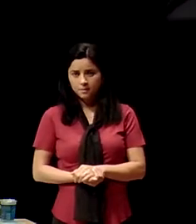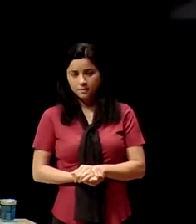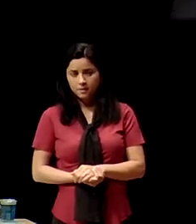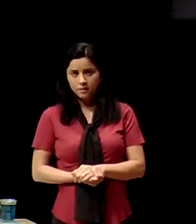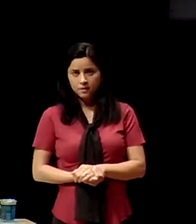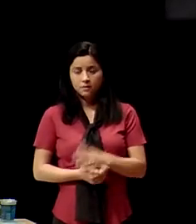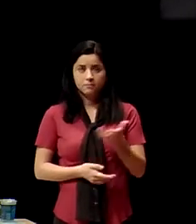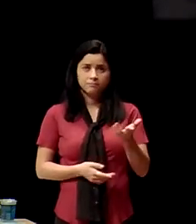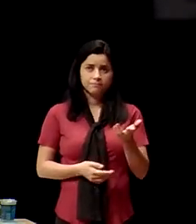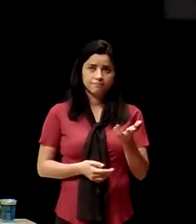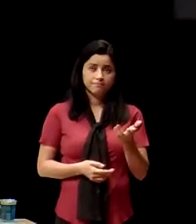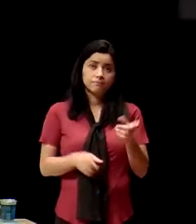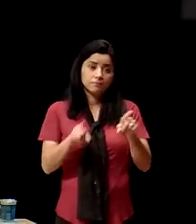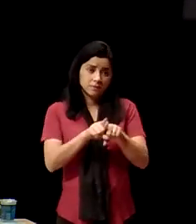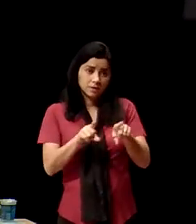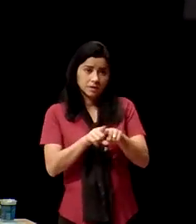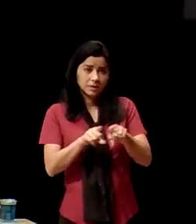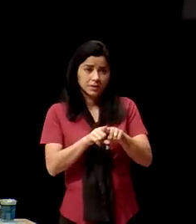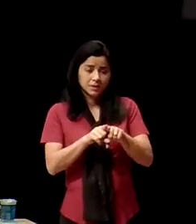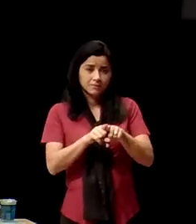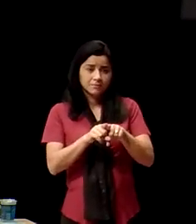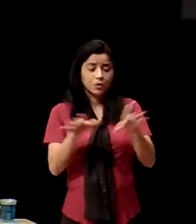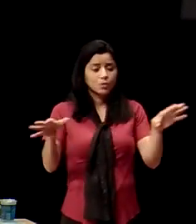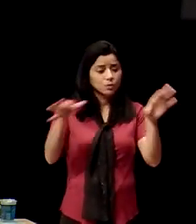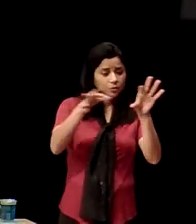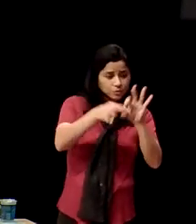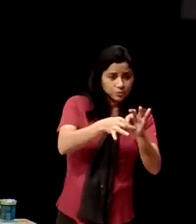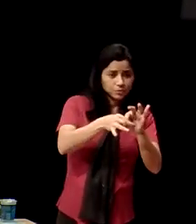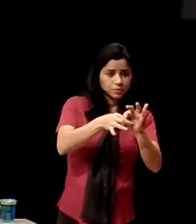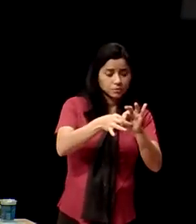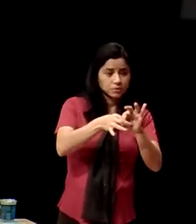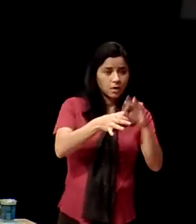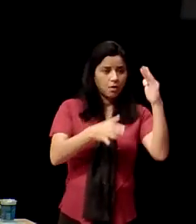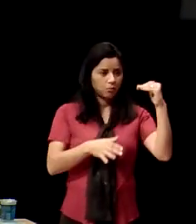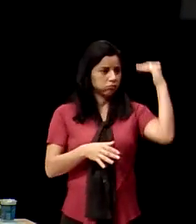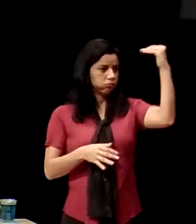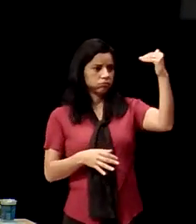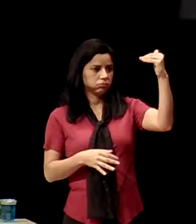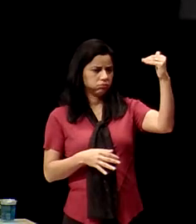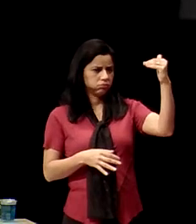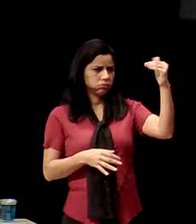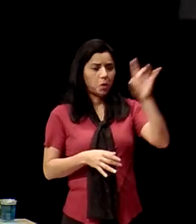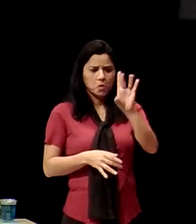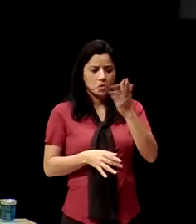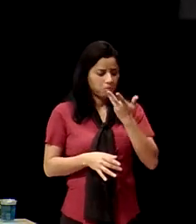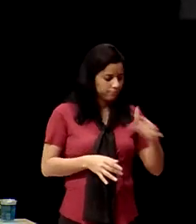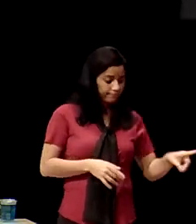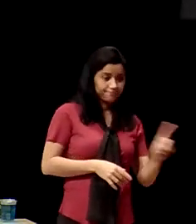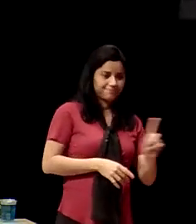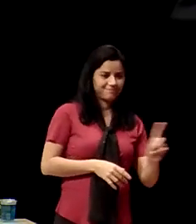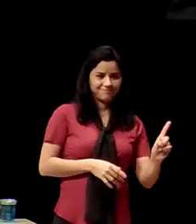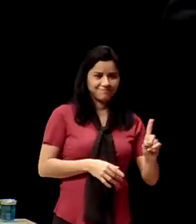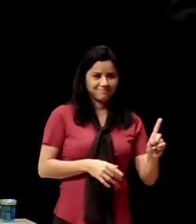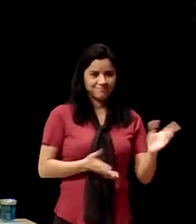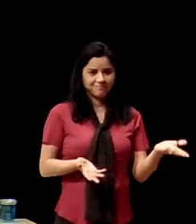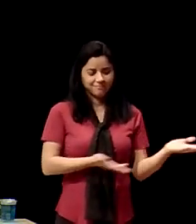young people. Então também ela é relacionada com a população adulta, não apenas com as crianças e adolescentes.